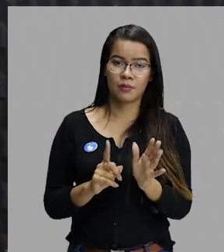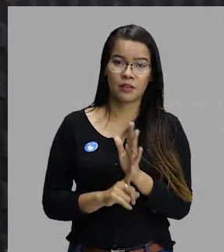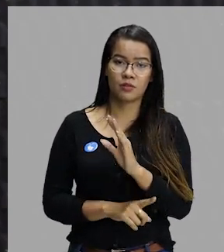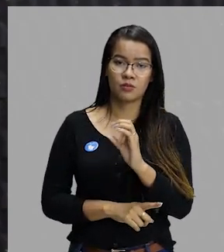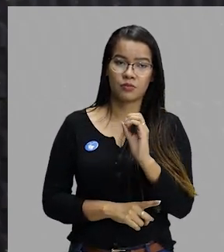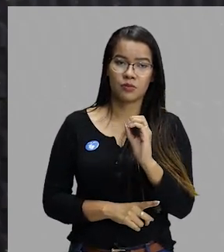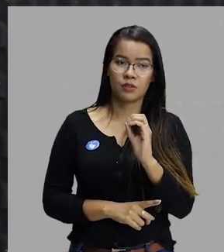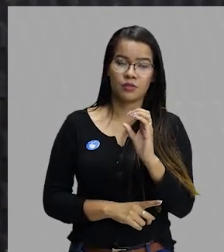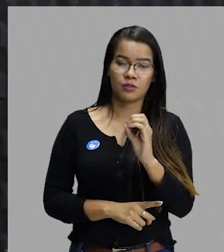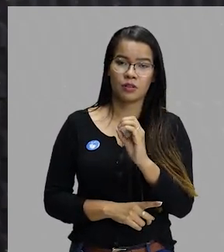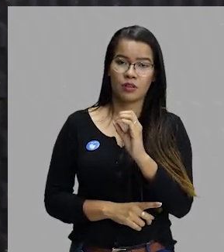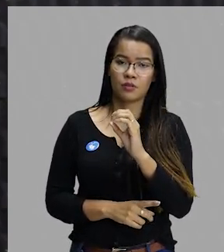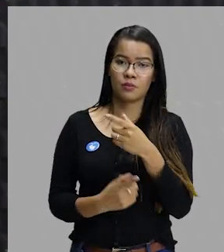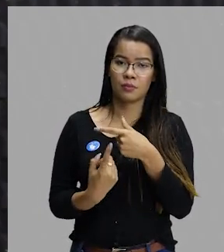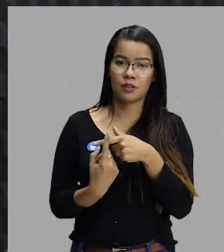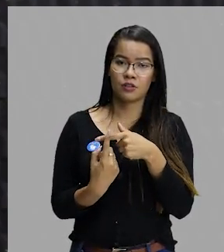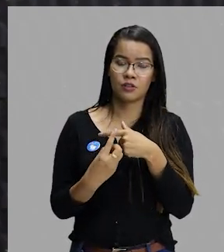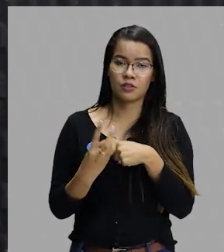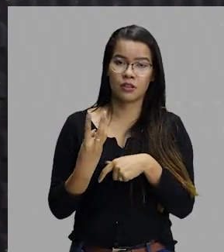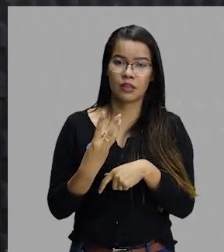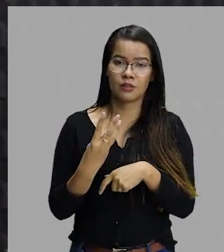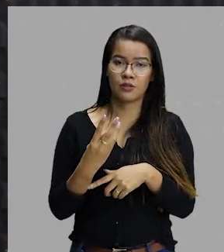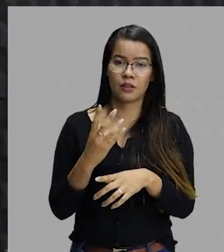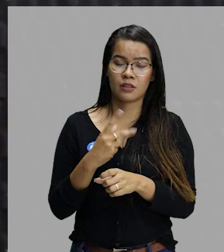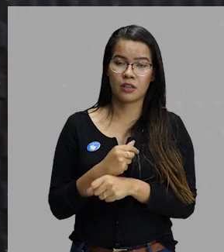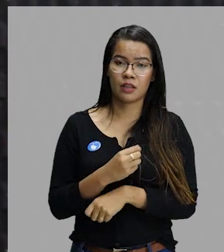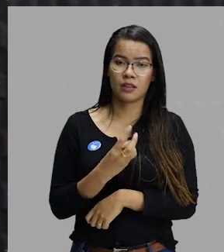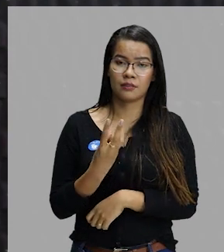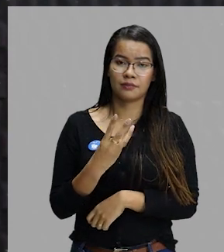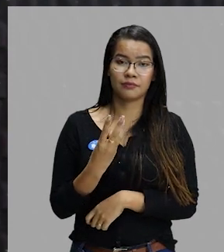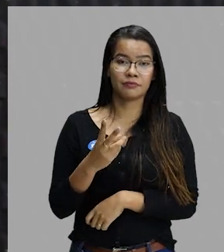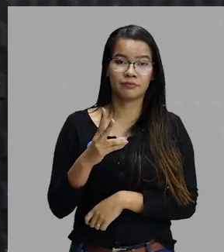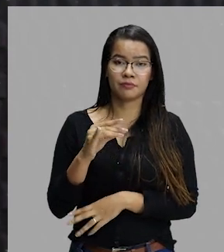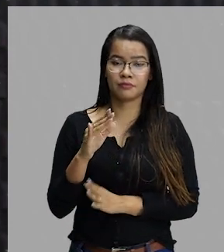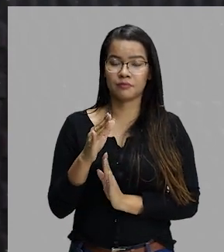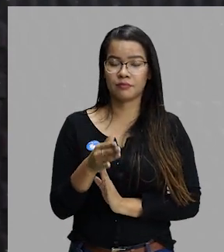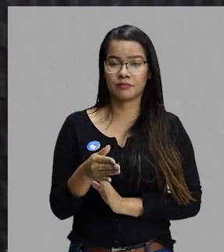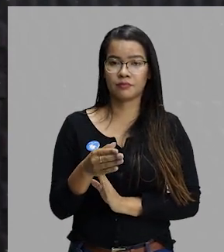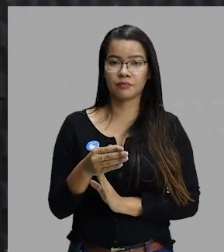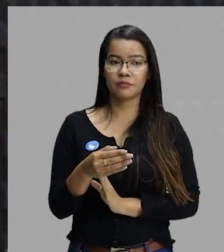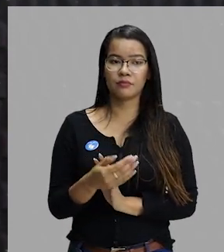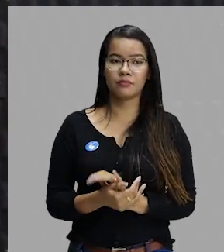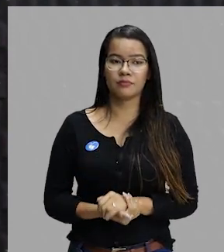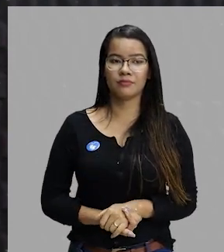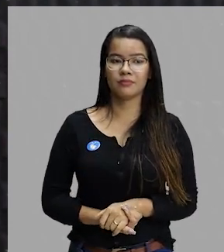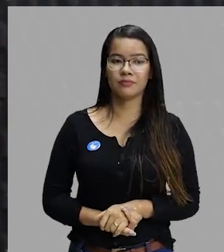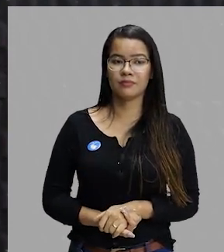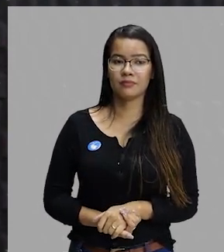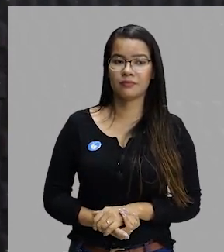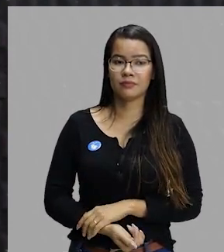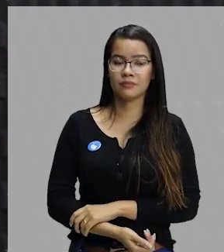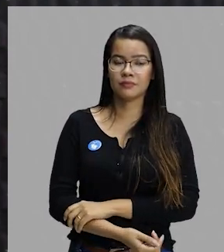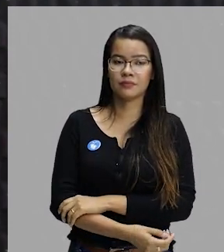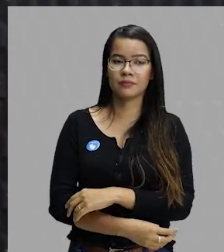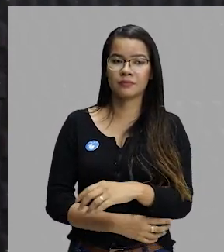0, 0 mais 3 dá 3. Formou o par ordenado 0 e